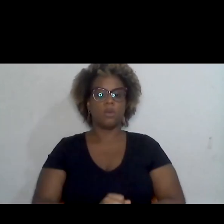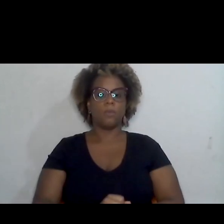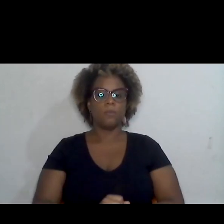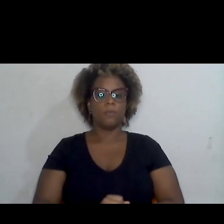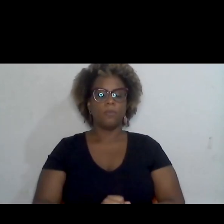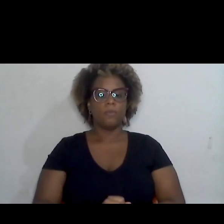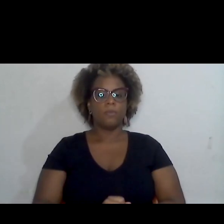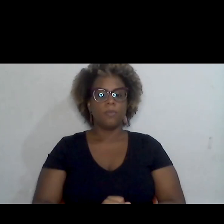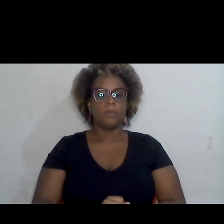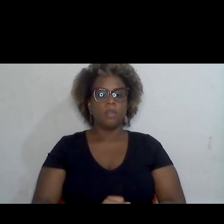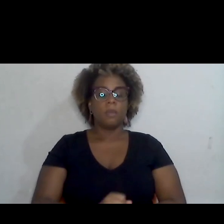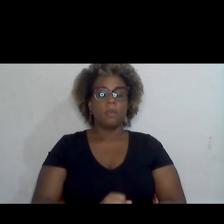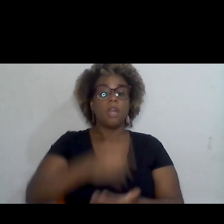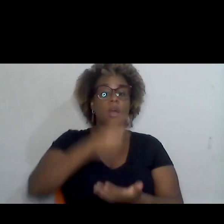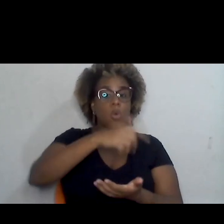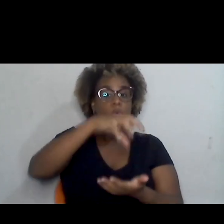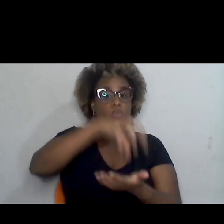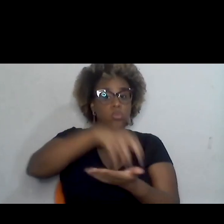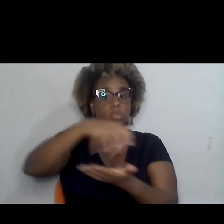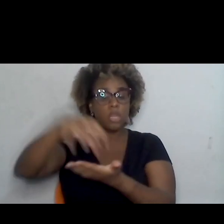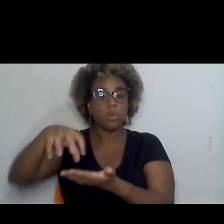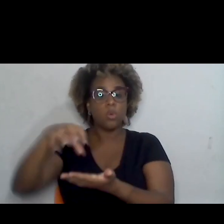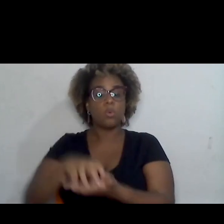os setoriais, nós vamos aplicar